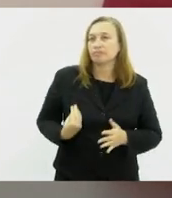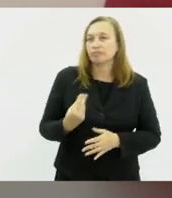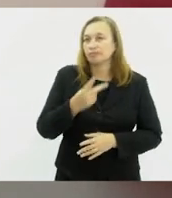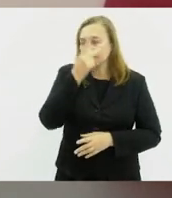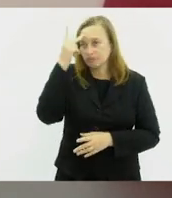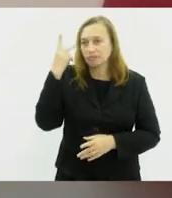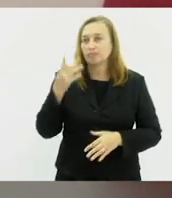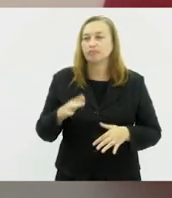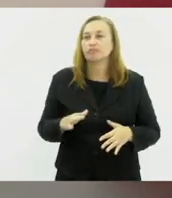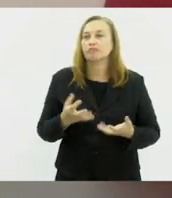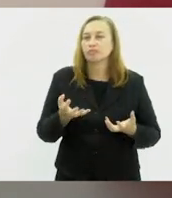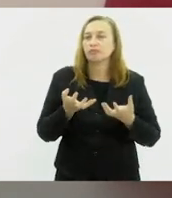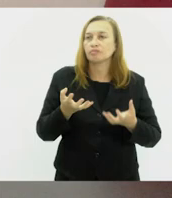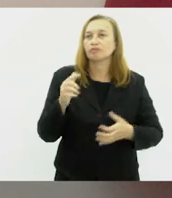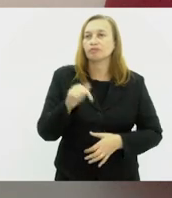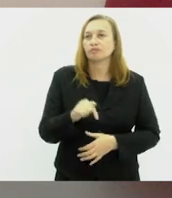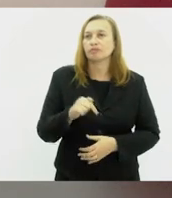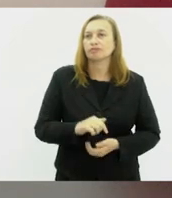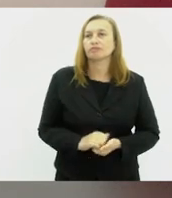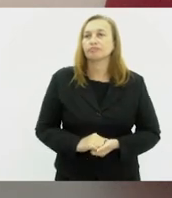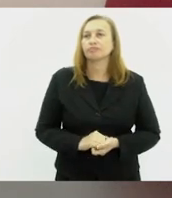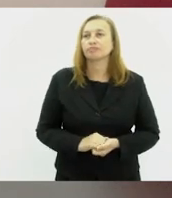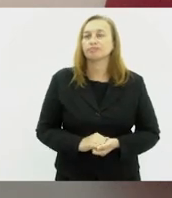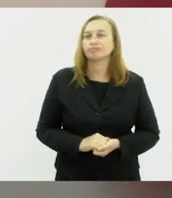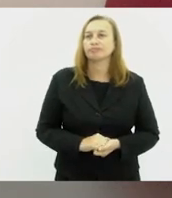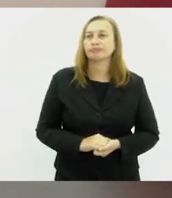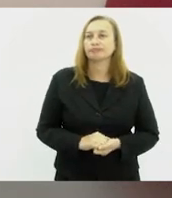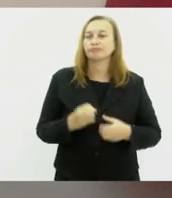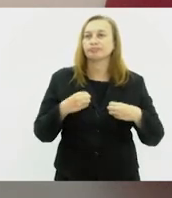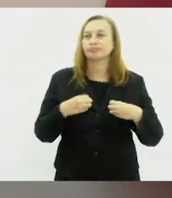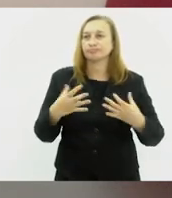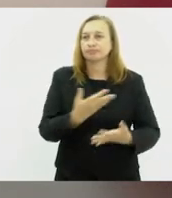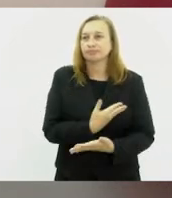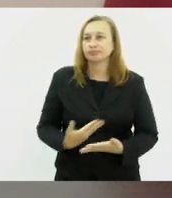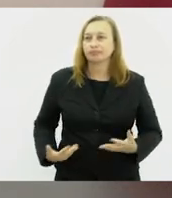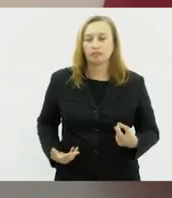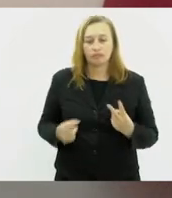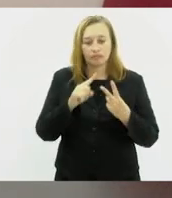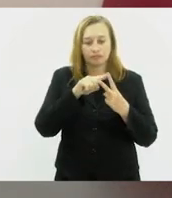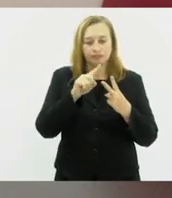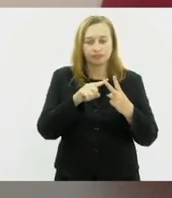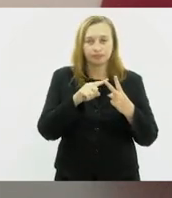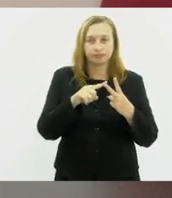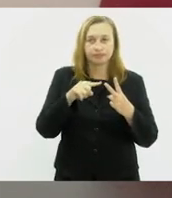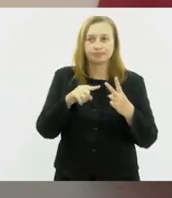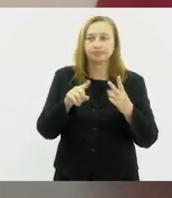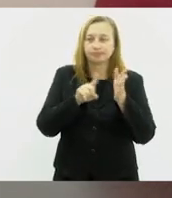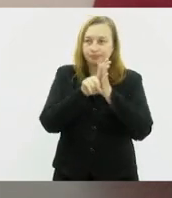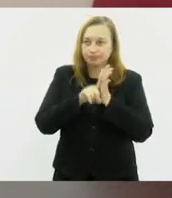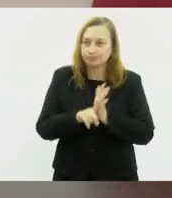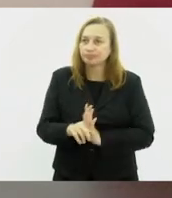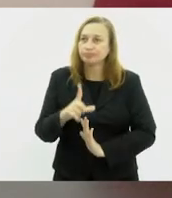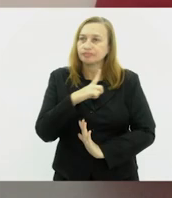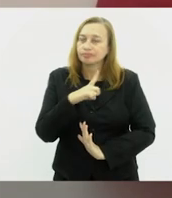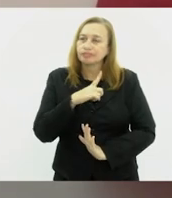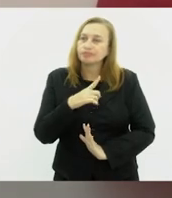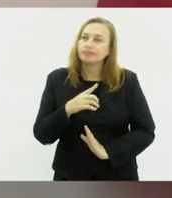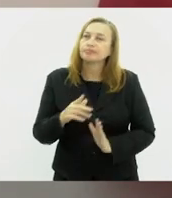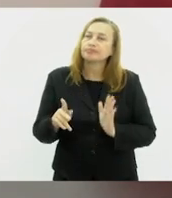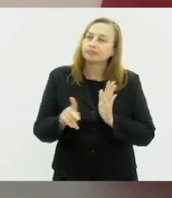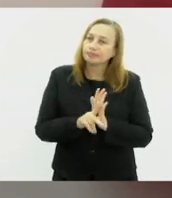âmbitos né e eu queria aqui para essa audiência destacar duas etapas eh de pesquisa que a gente teve nesse